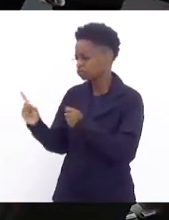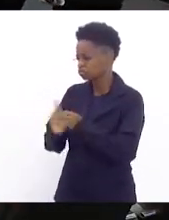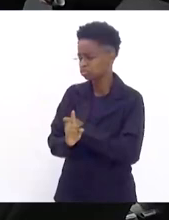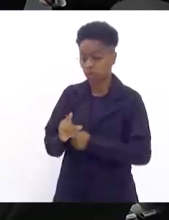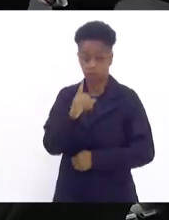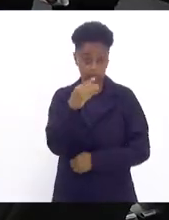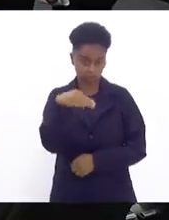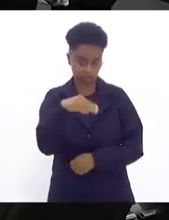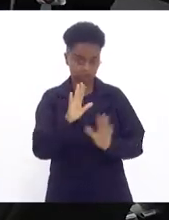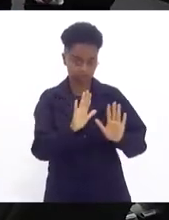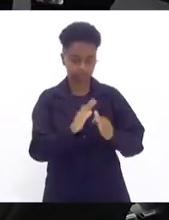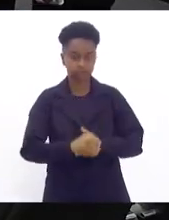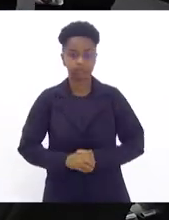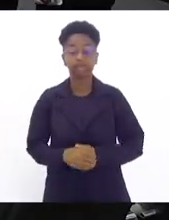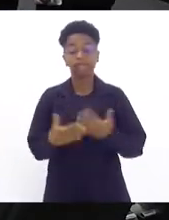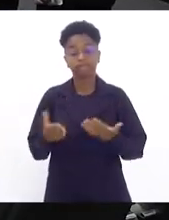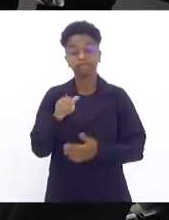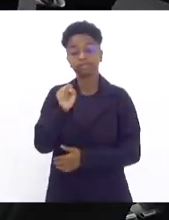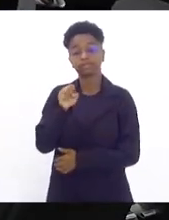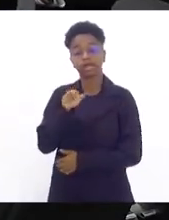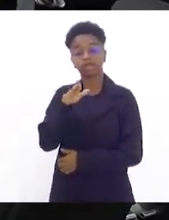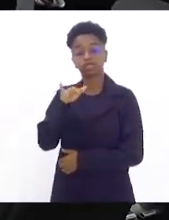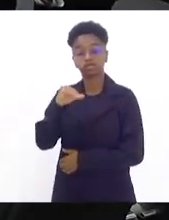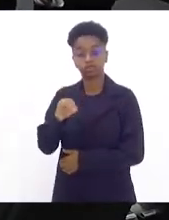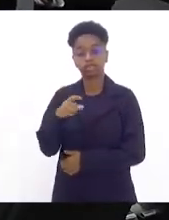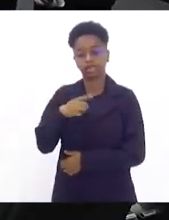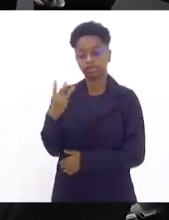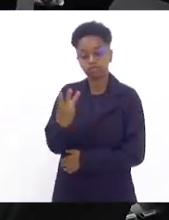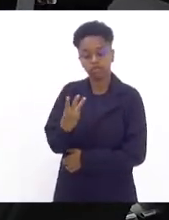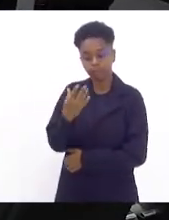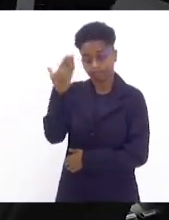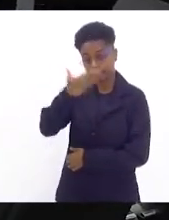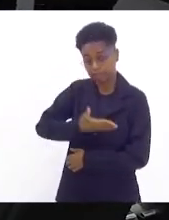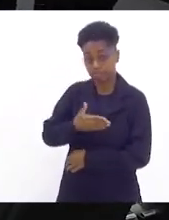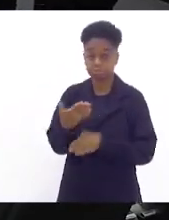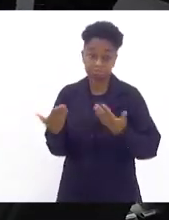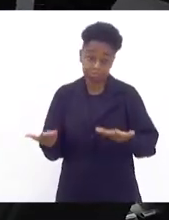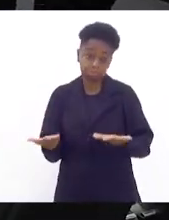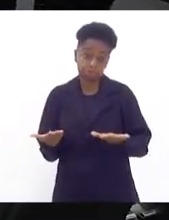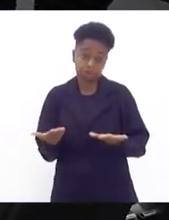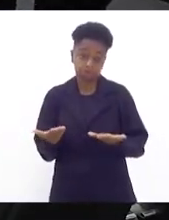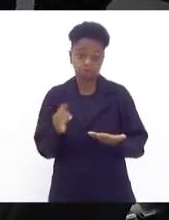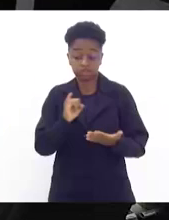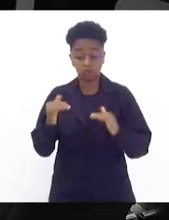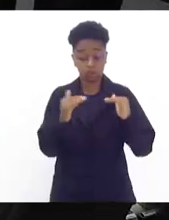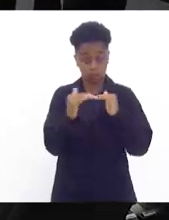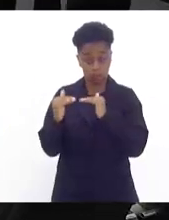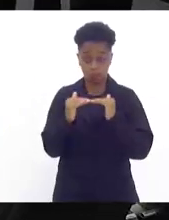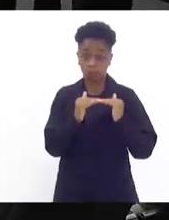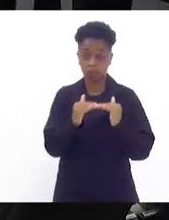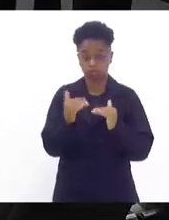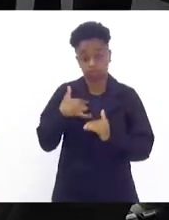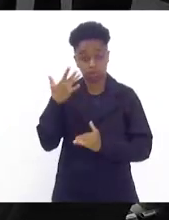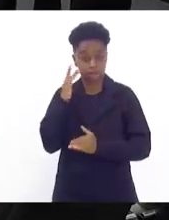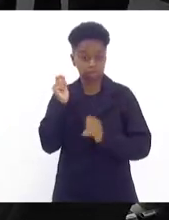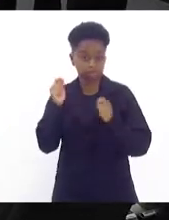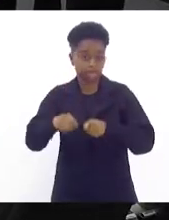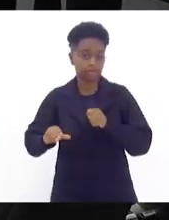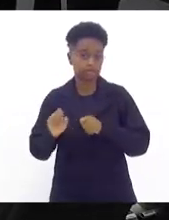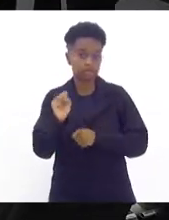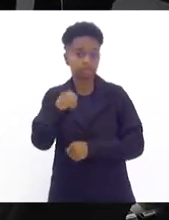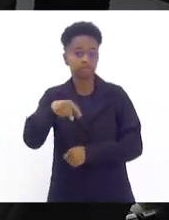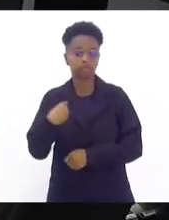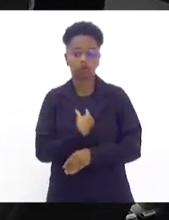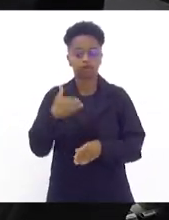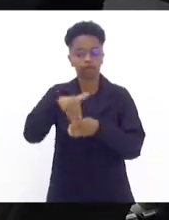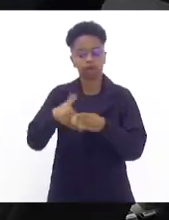minutinho. Sérgio Fernandes. Os três estão presentes. Então, se os três entrarem em um acordo, eu acho que é possível nós votarmos essa matéria no